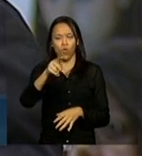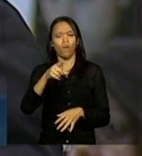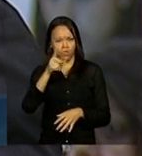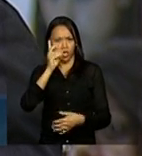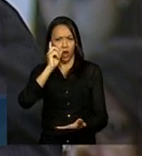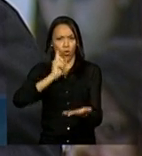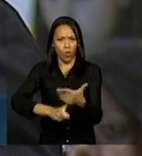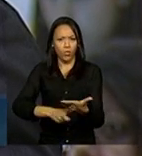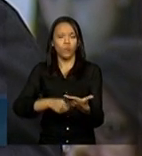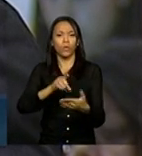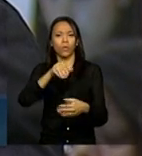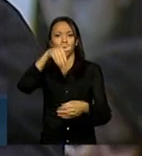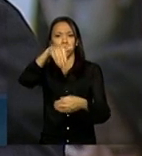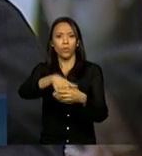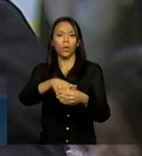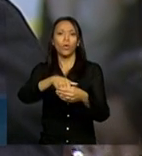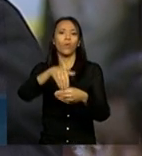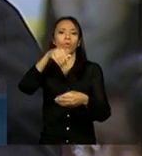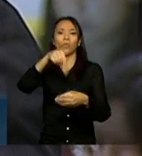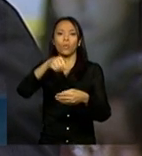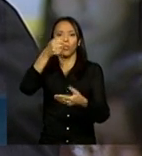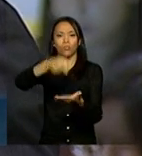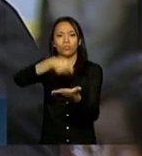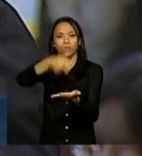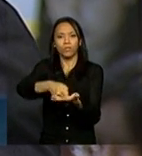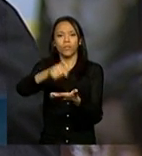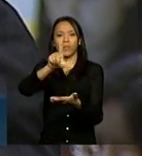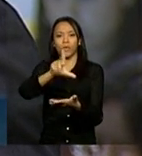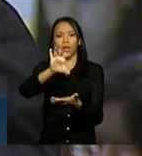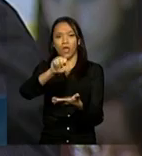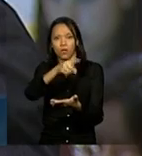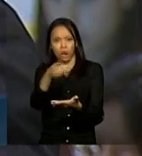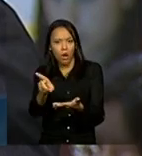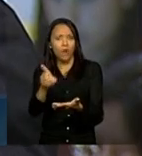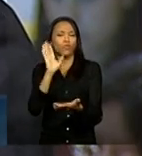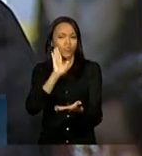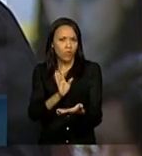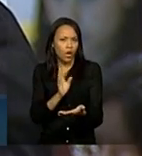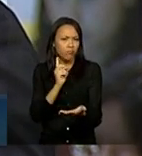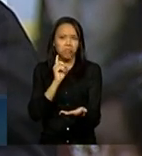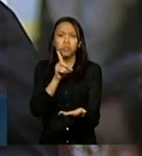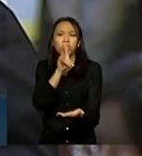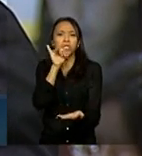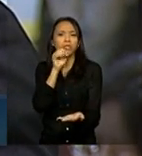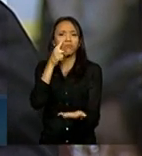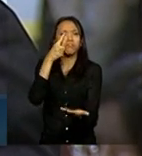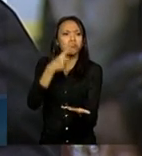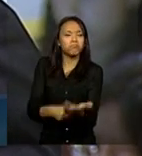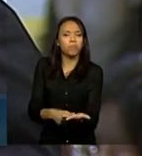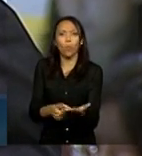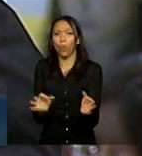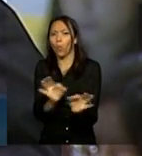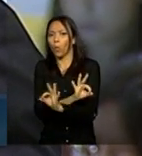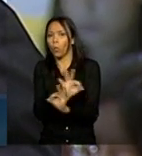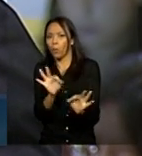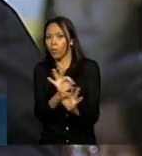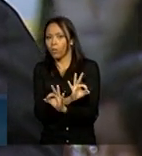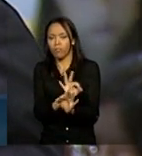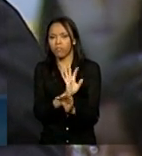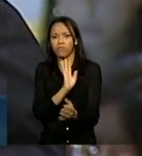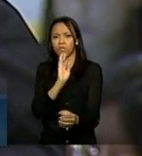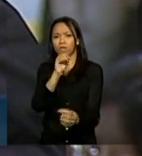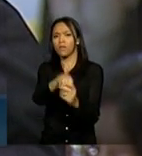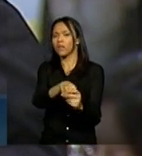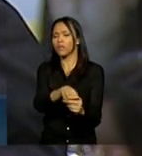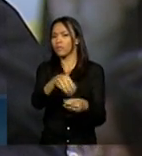parte da FUNAI na área de licenciamento, e nenhuma data foi fixada, ela não consta do novo balanço do PAC 2.